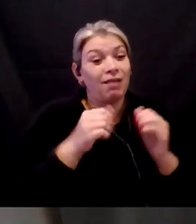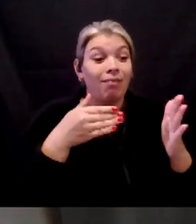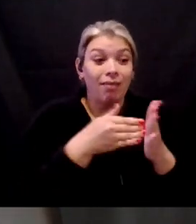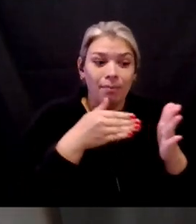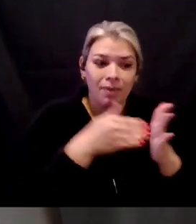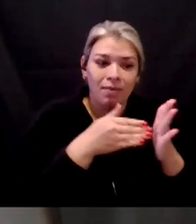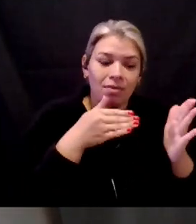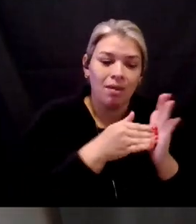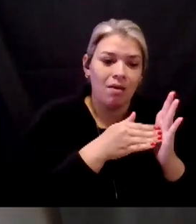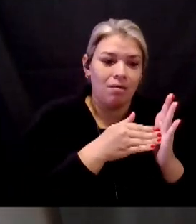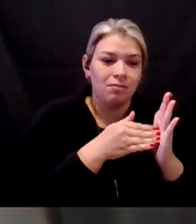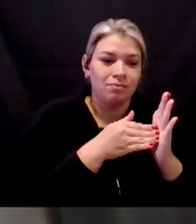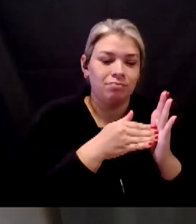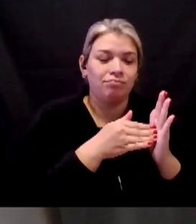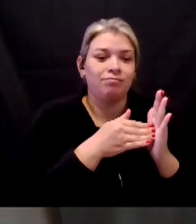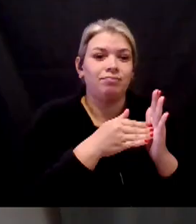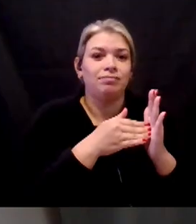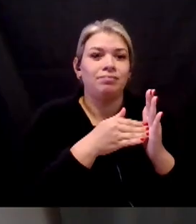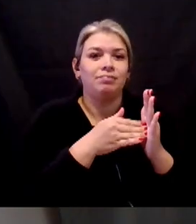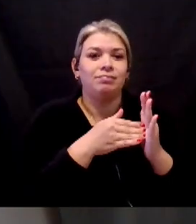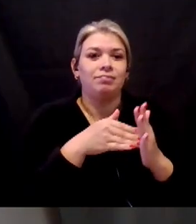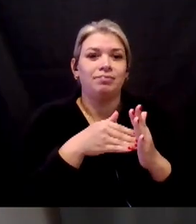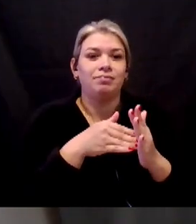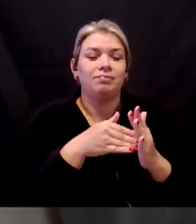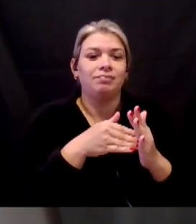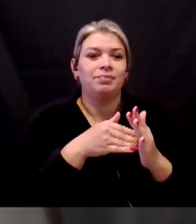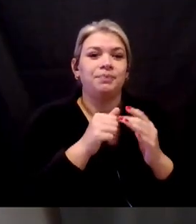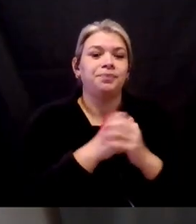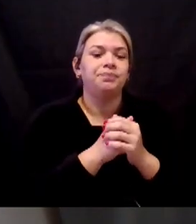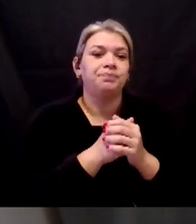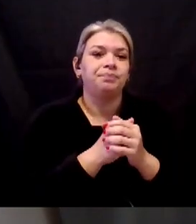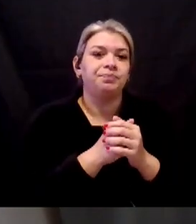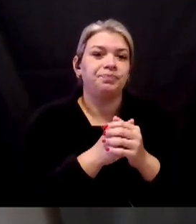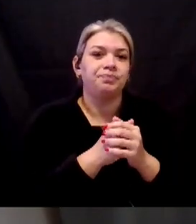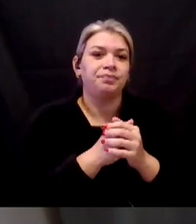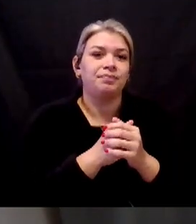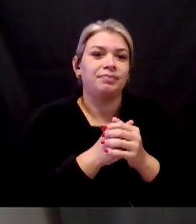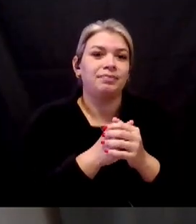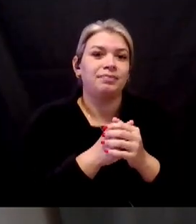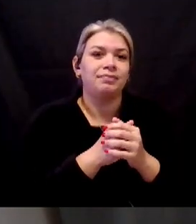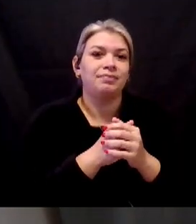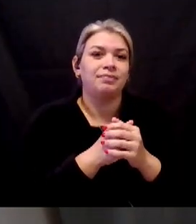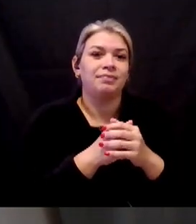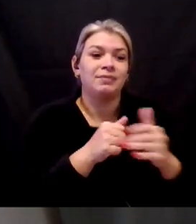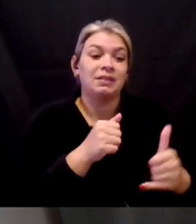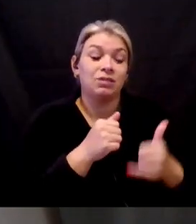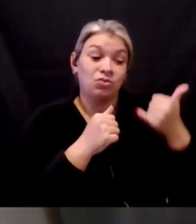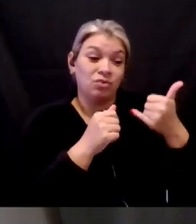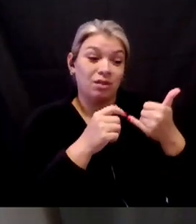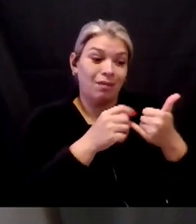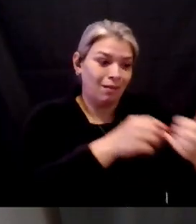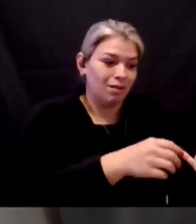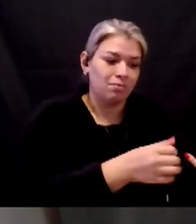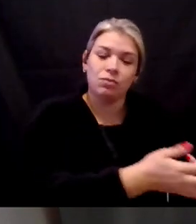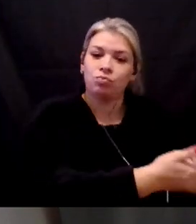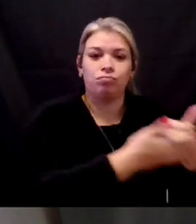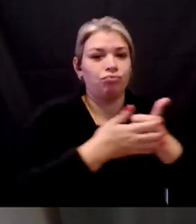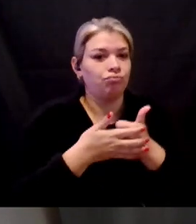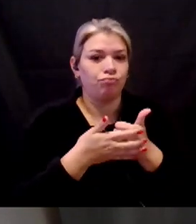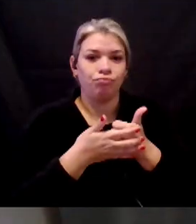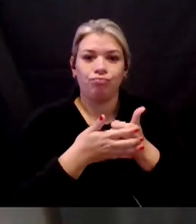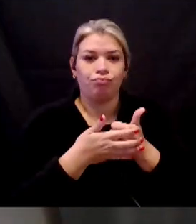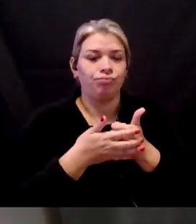o máximo essa infância do acesso em excesso da